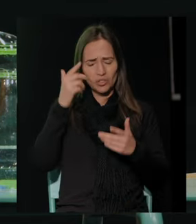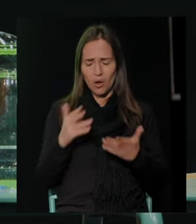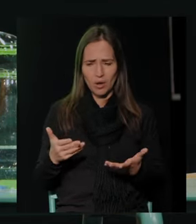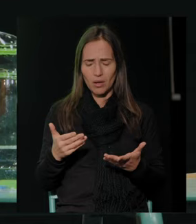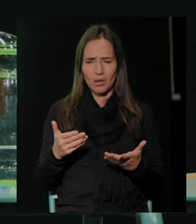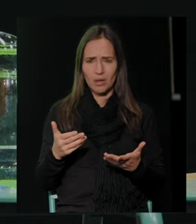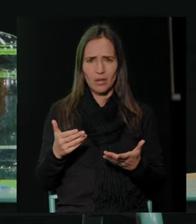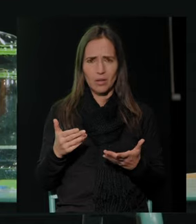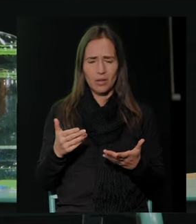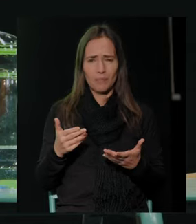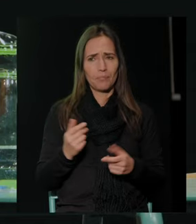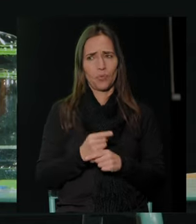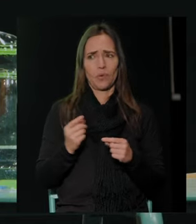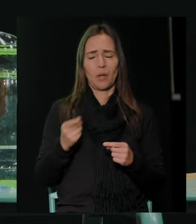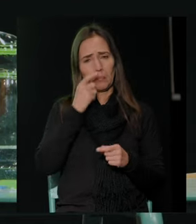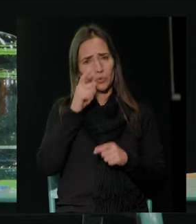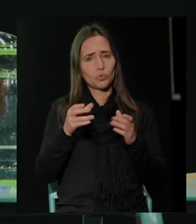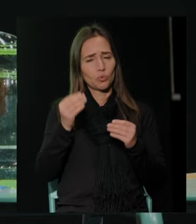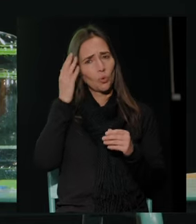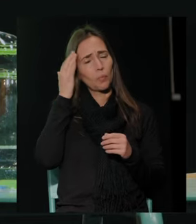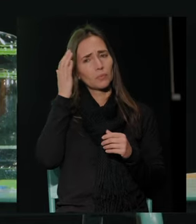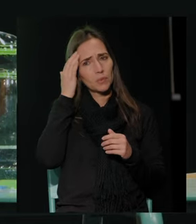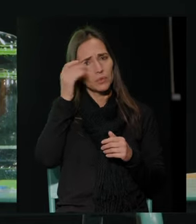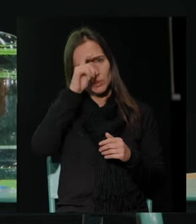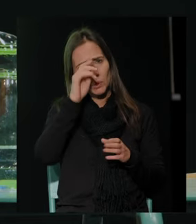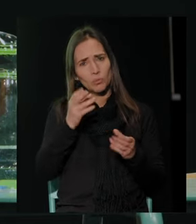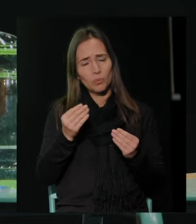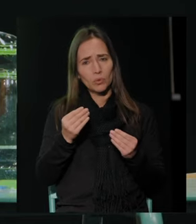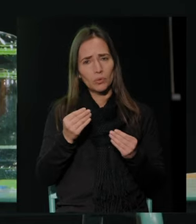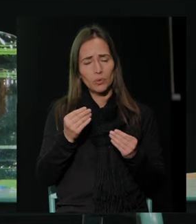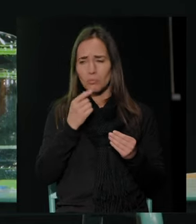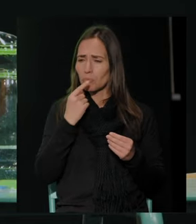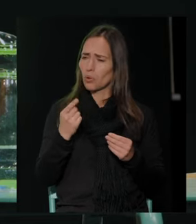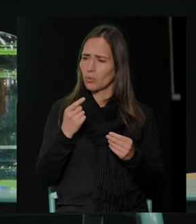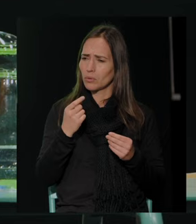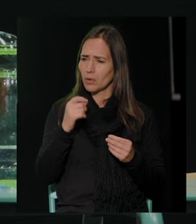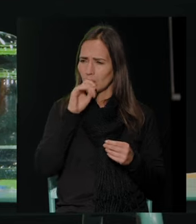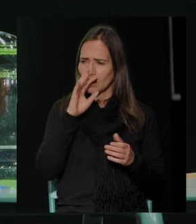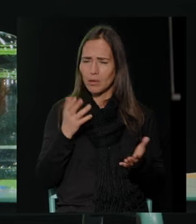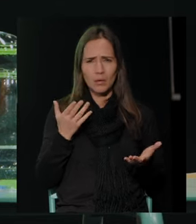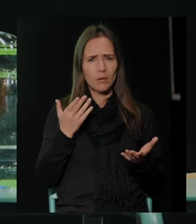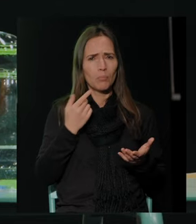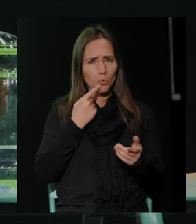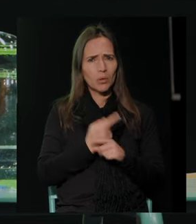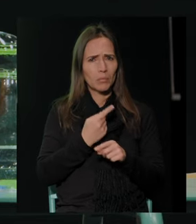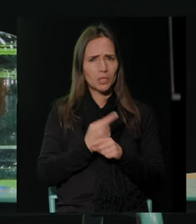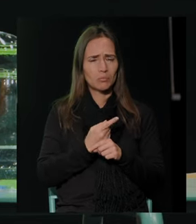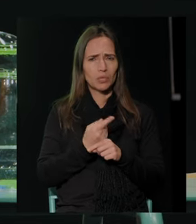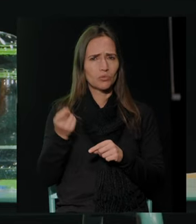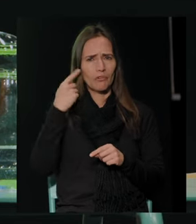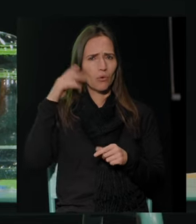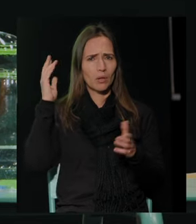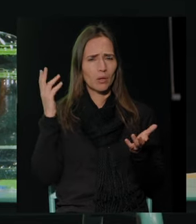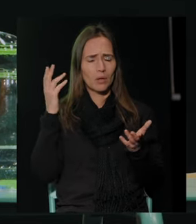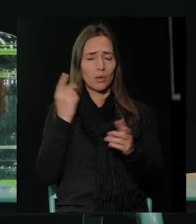vindo dali, que é gente muito, muito, muito competente e por quem tenho muito respeito, até me surpreendeu aquela pergunta ainda ser feita. Porque realmente, se